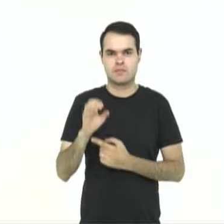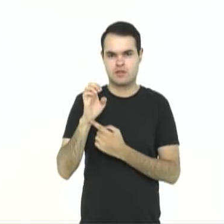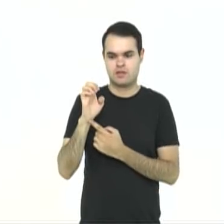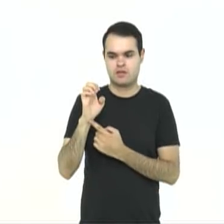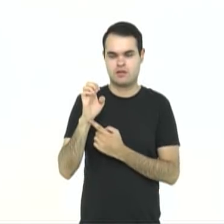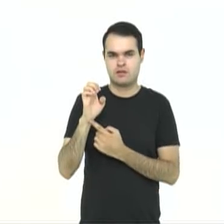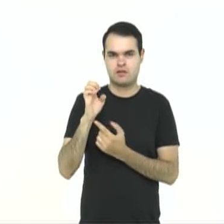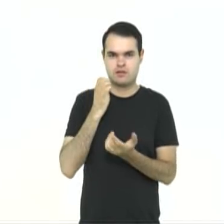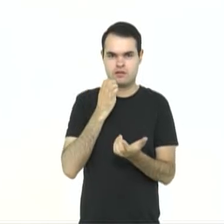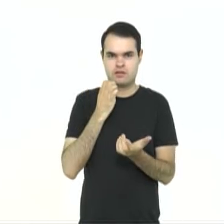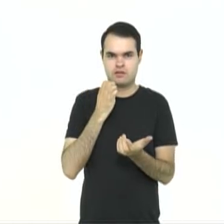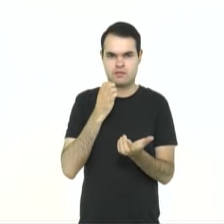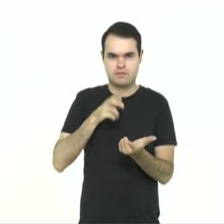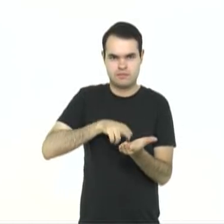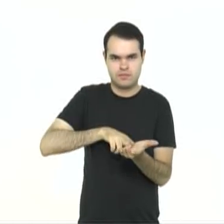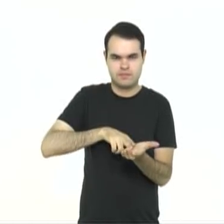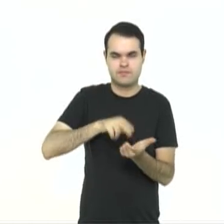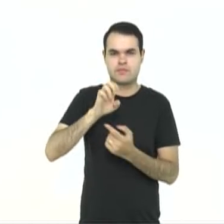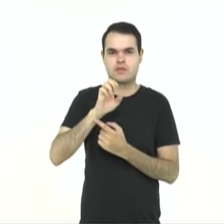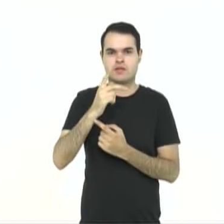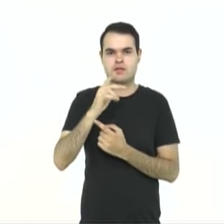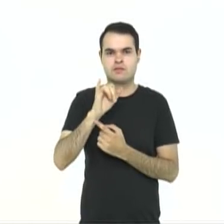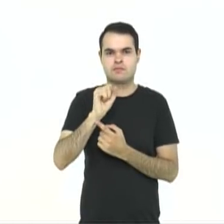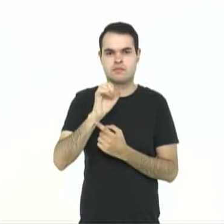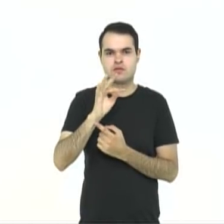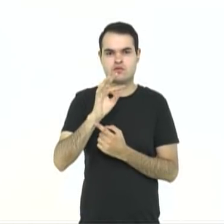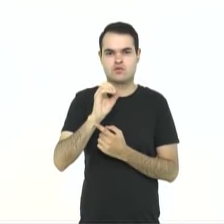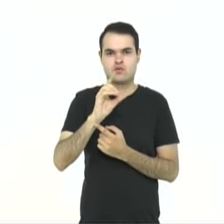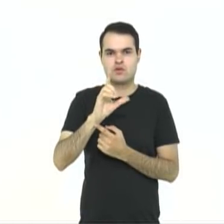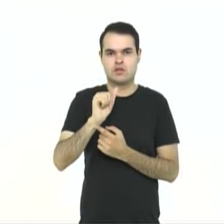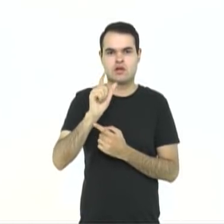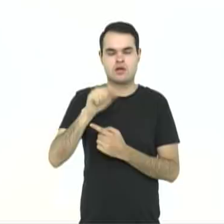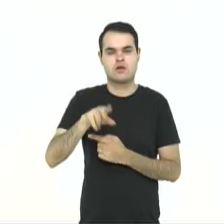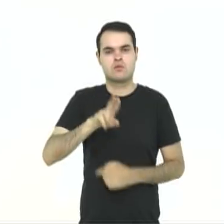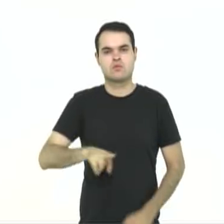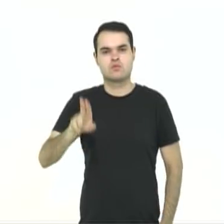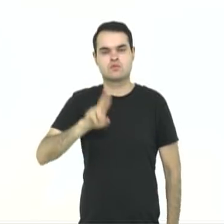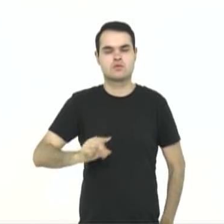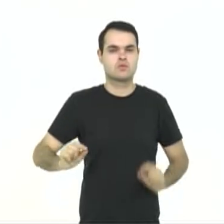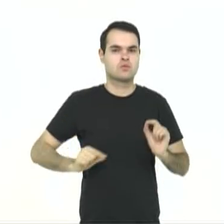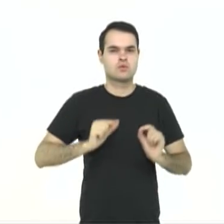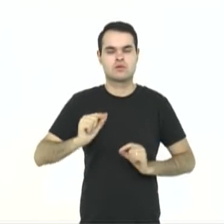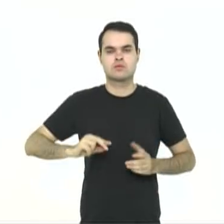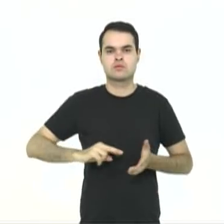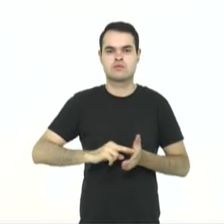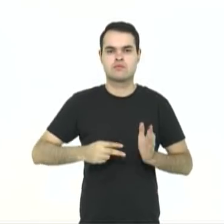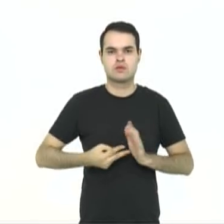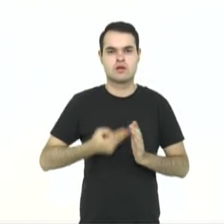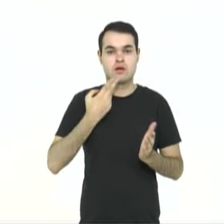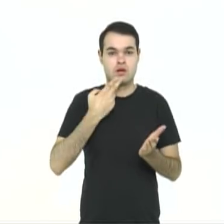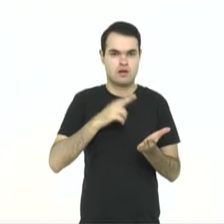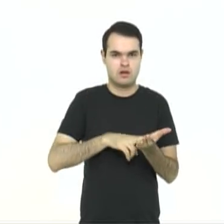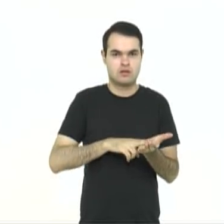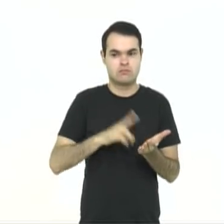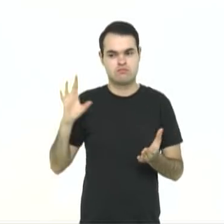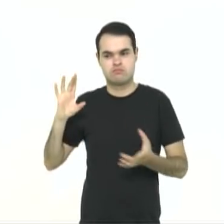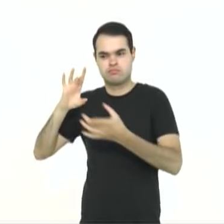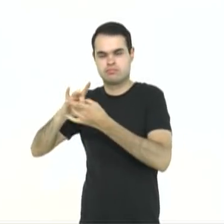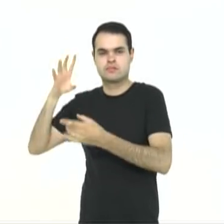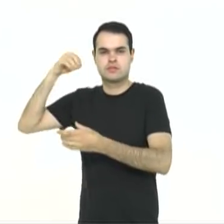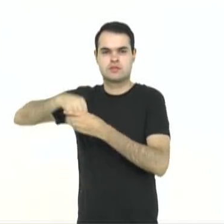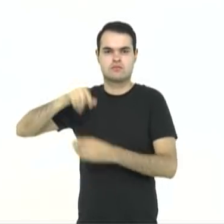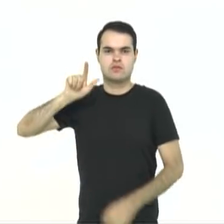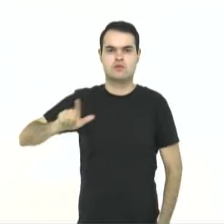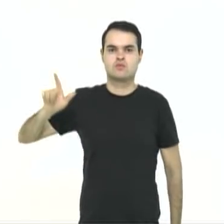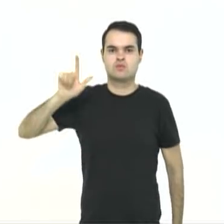epístola. Epístola é um nome recorrentemente utilizado na literatura para significar carta, olha que interessante, né?